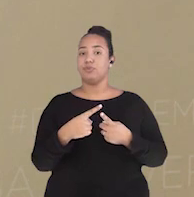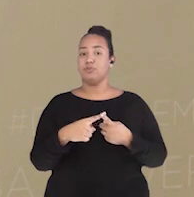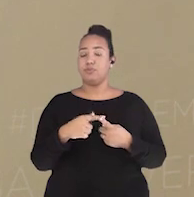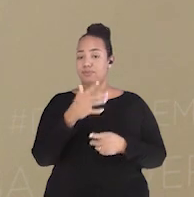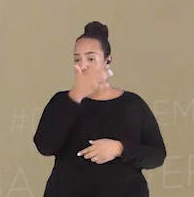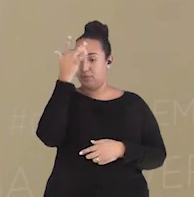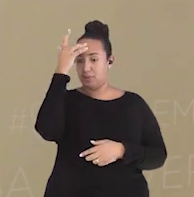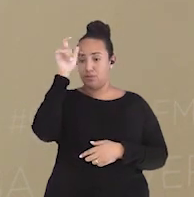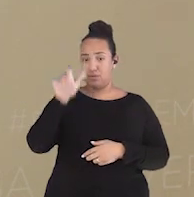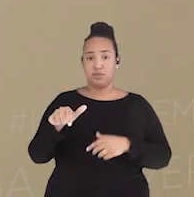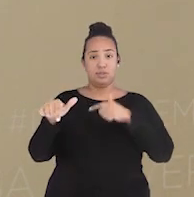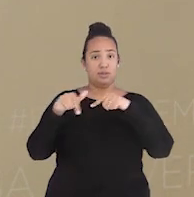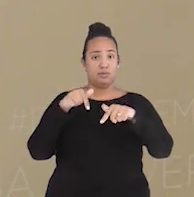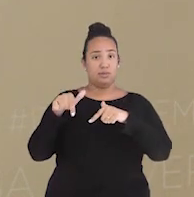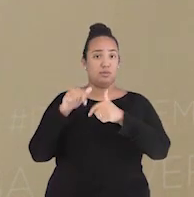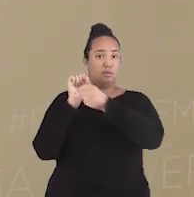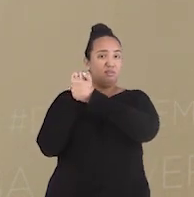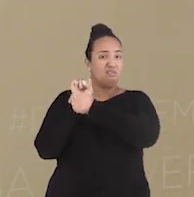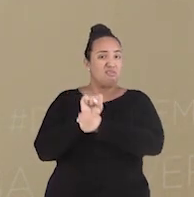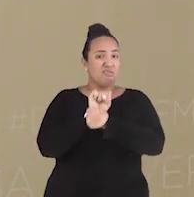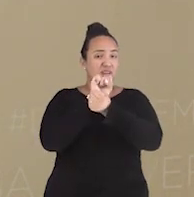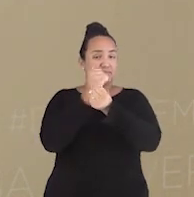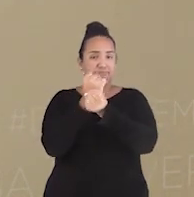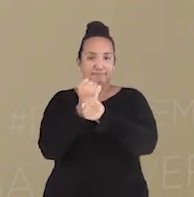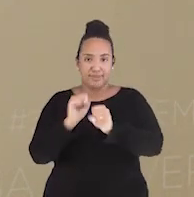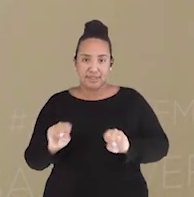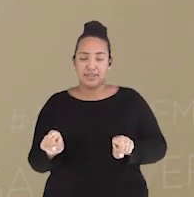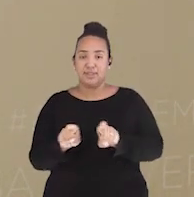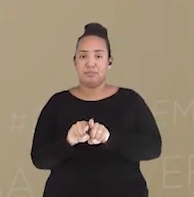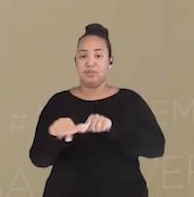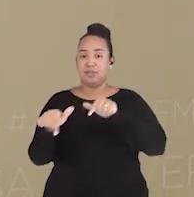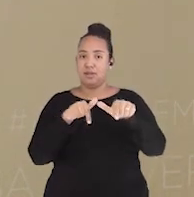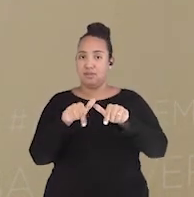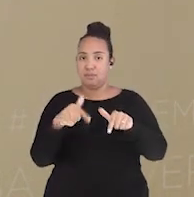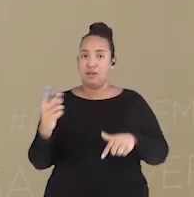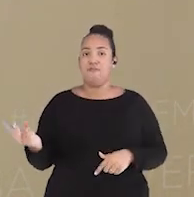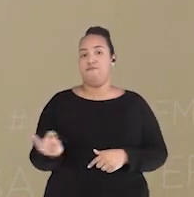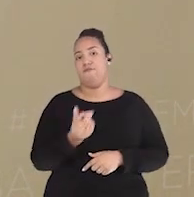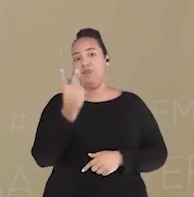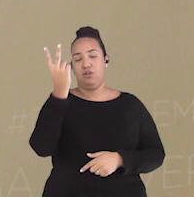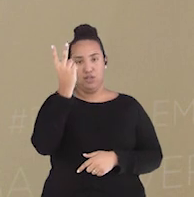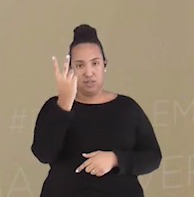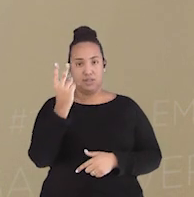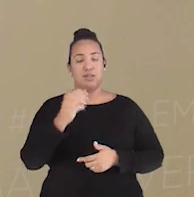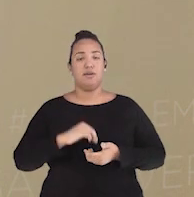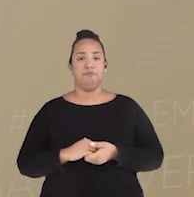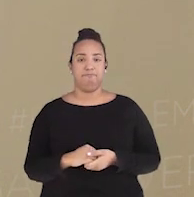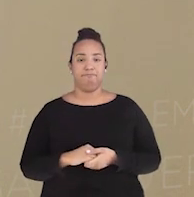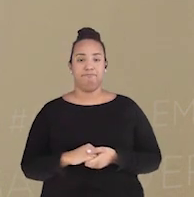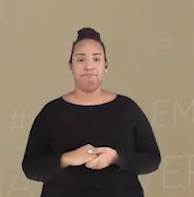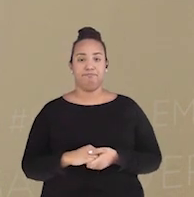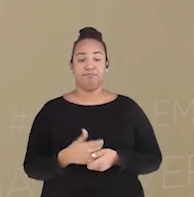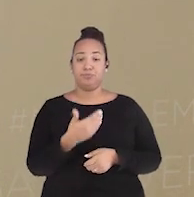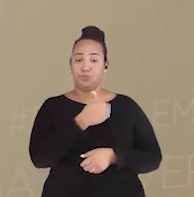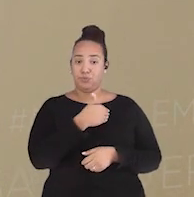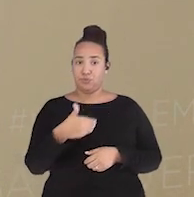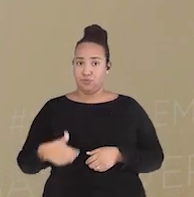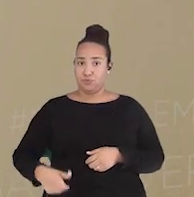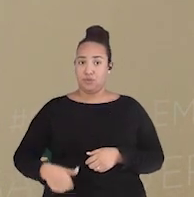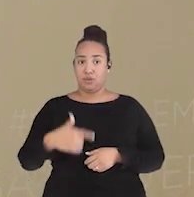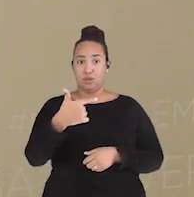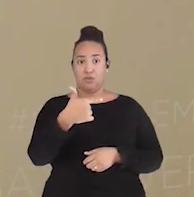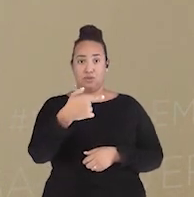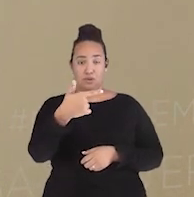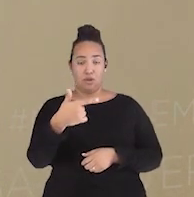trabalhador, para diminuir a herança da escravidão e valorizar o trabalho como fonte de dignidade e de mérito. O governo Vargas